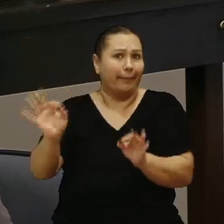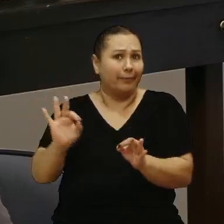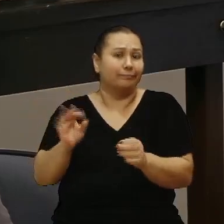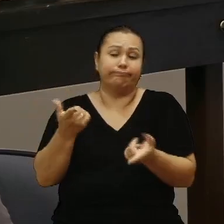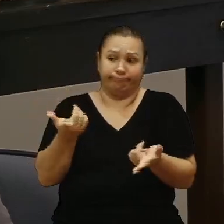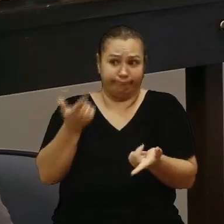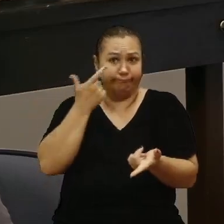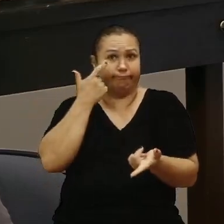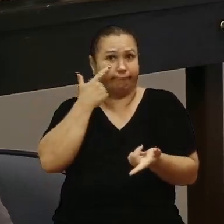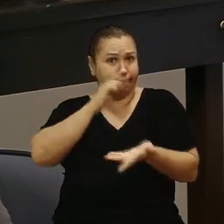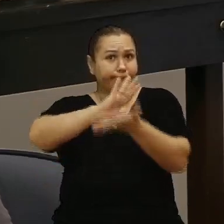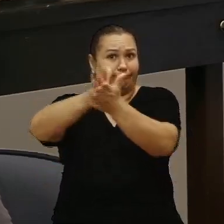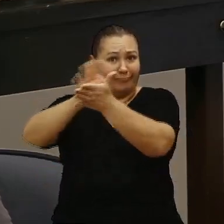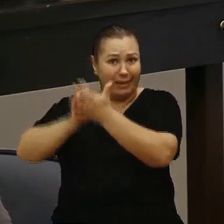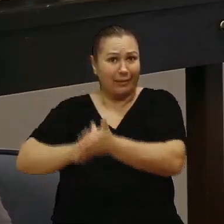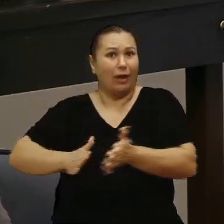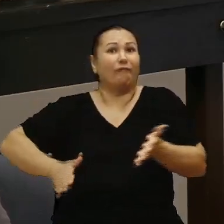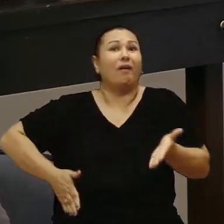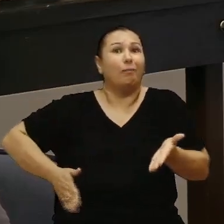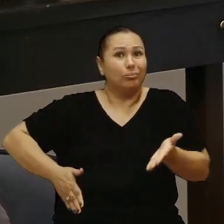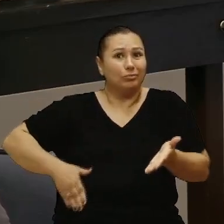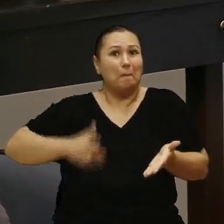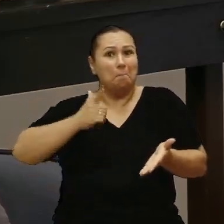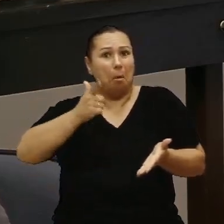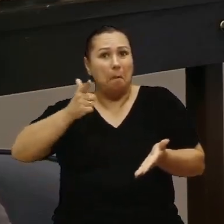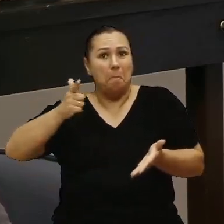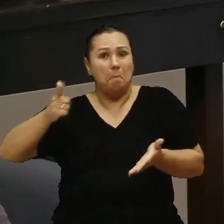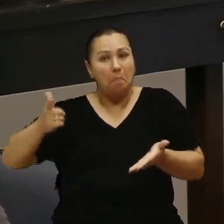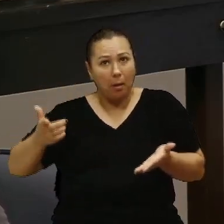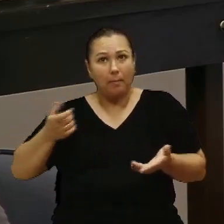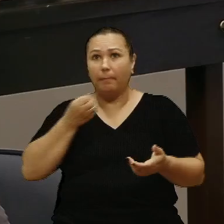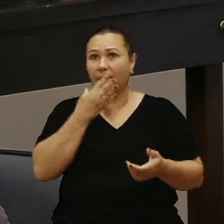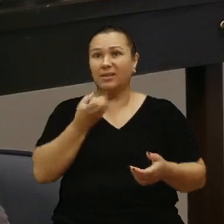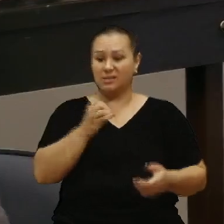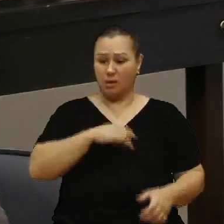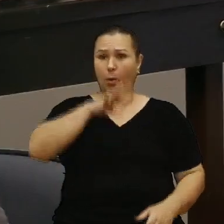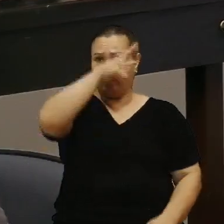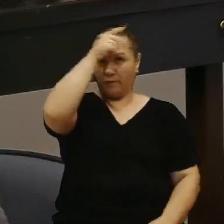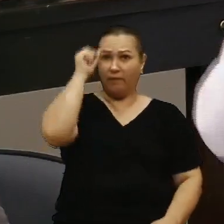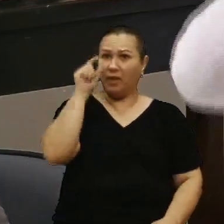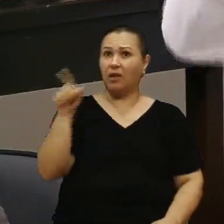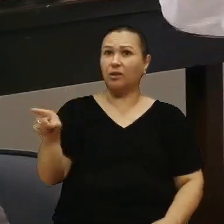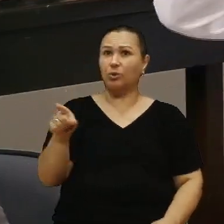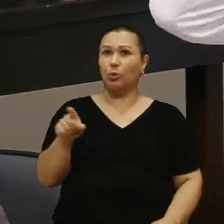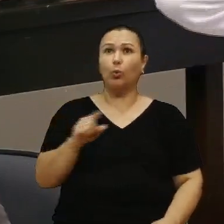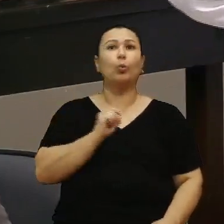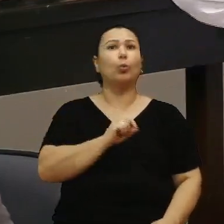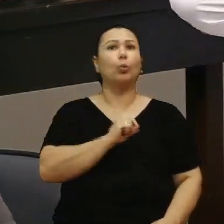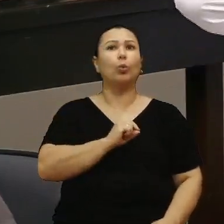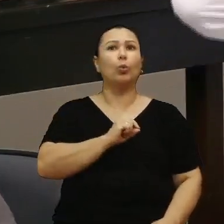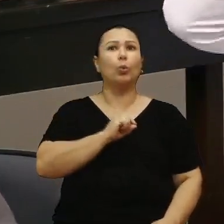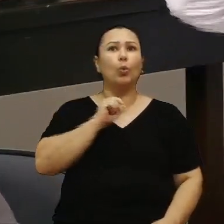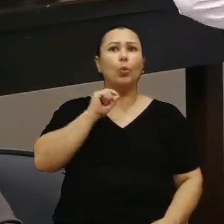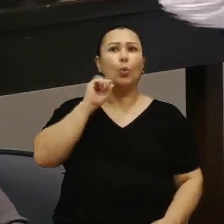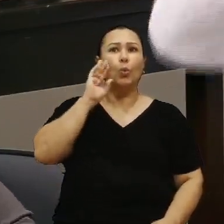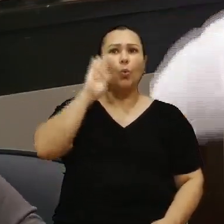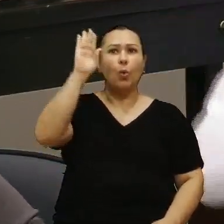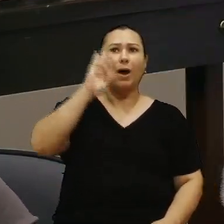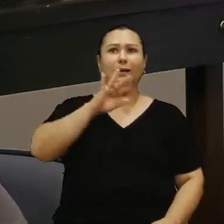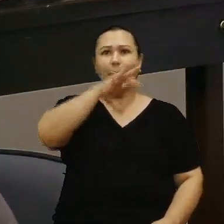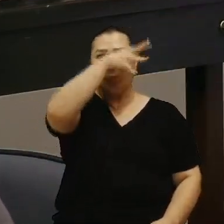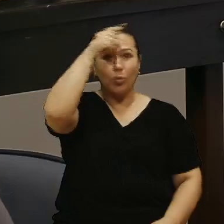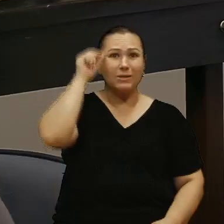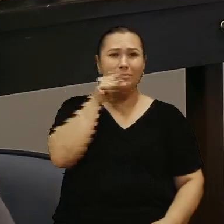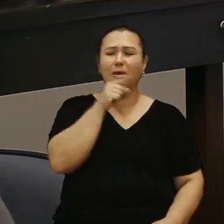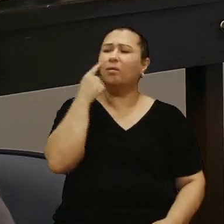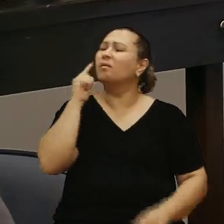uns anos atrás, uns vagabundos, e muito bem que, se eu fosse prefeito, esse guarda municipal que matou os caras lá na joalheria, que